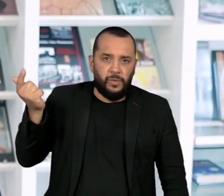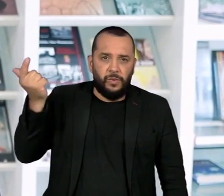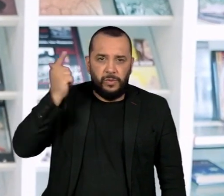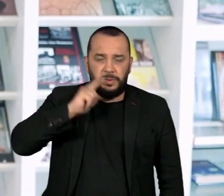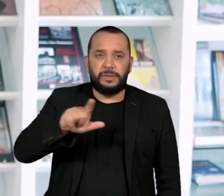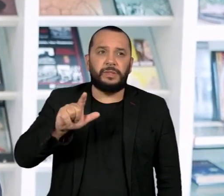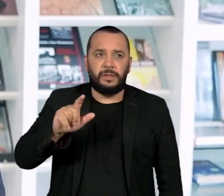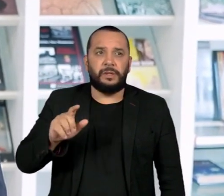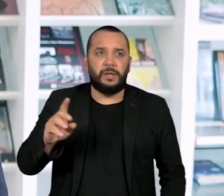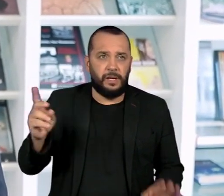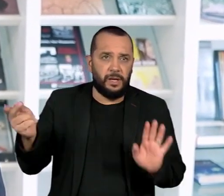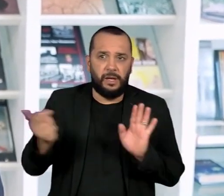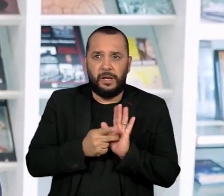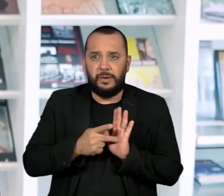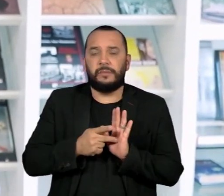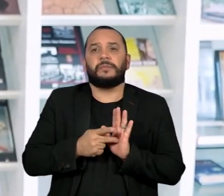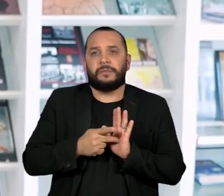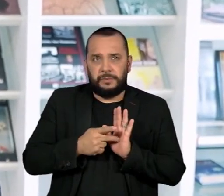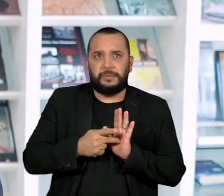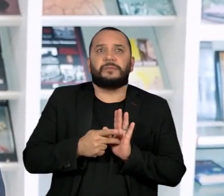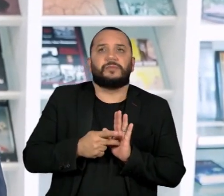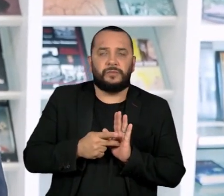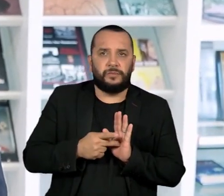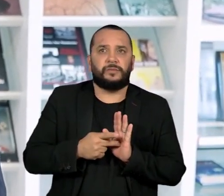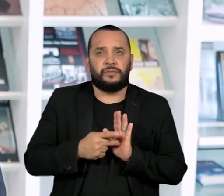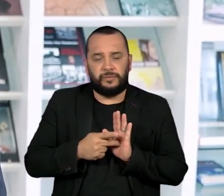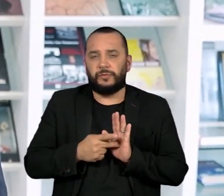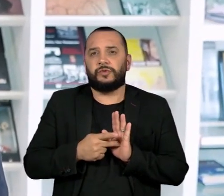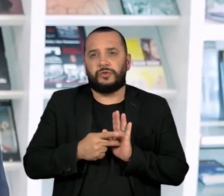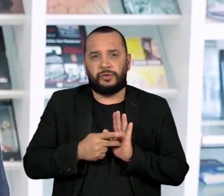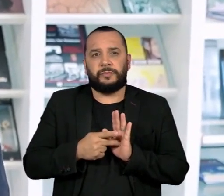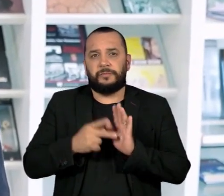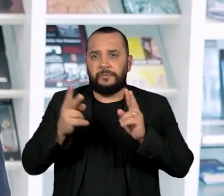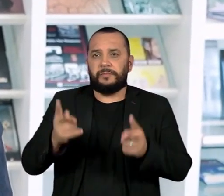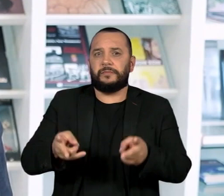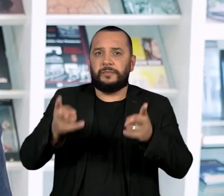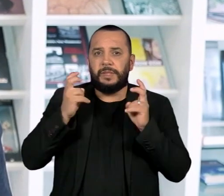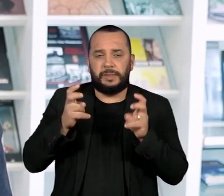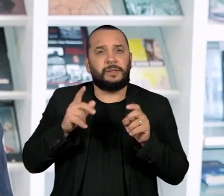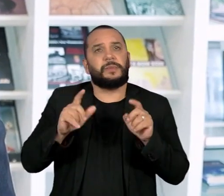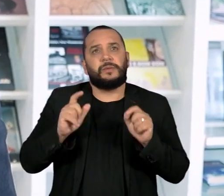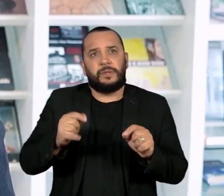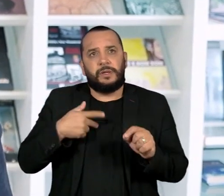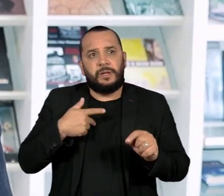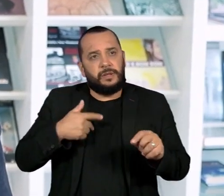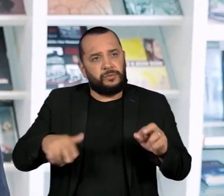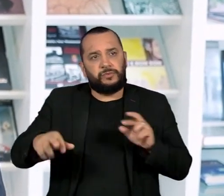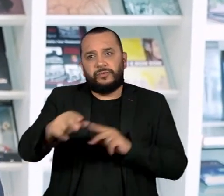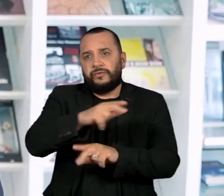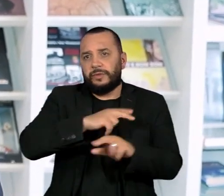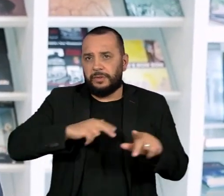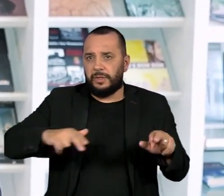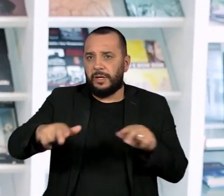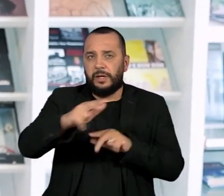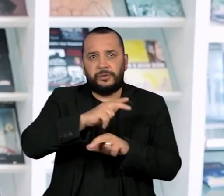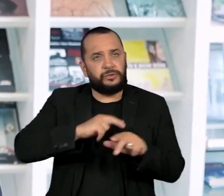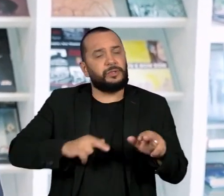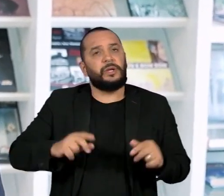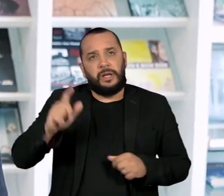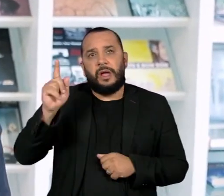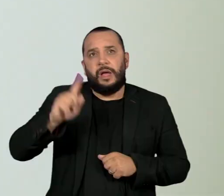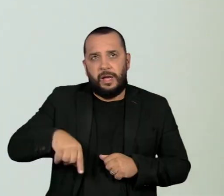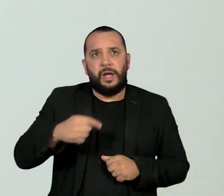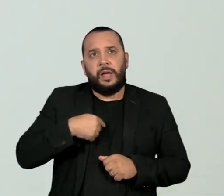consigam realmente enxergar a diversidade como um grande atributo